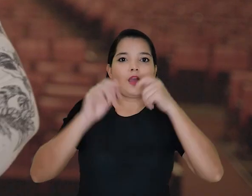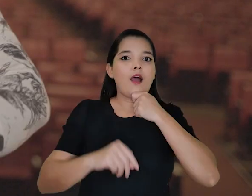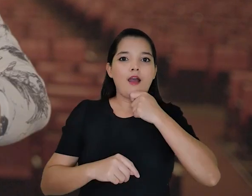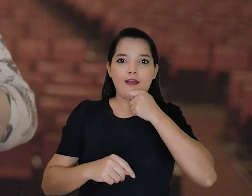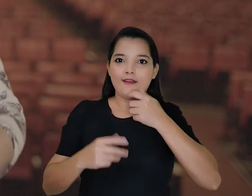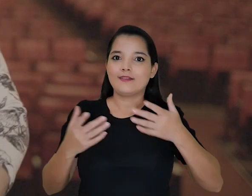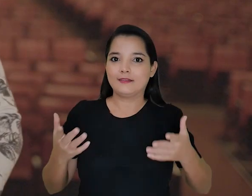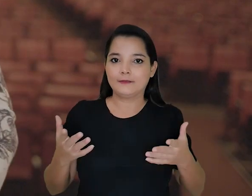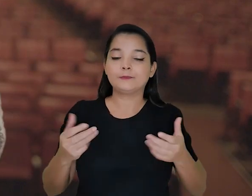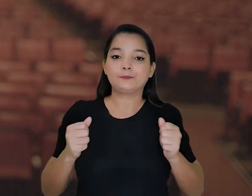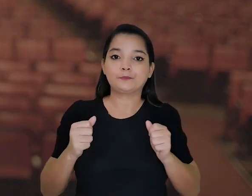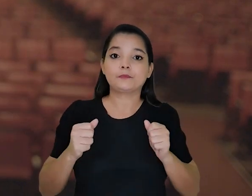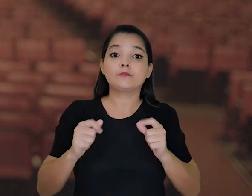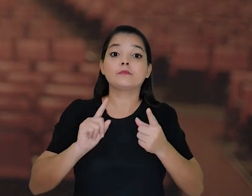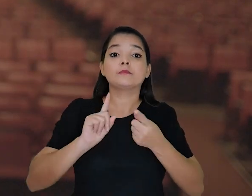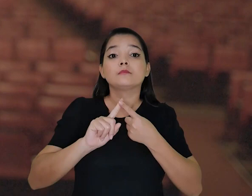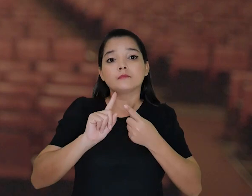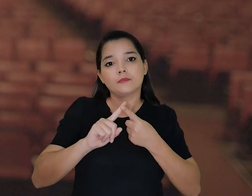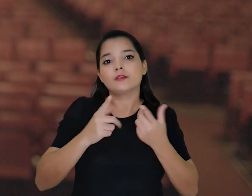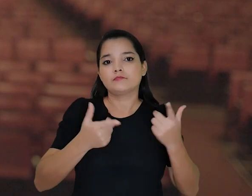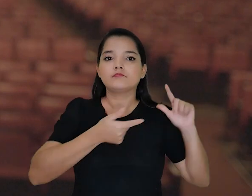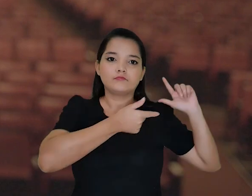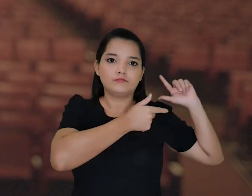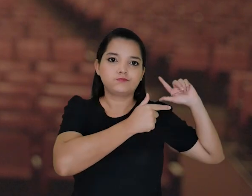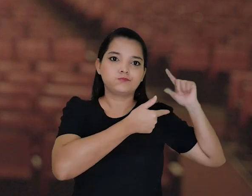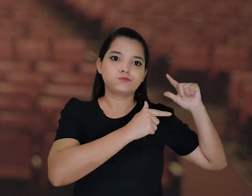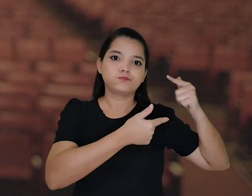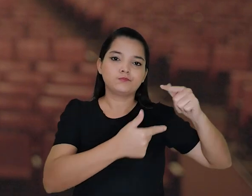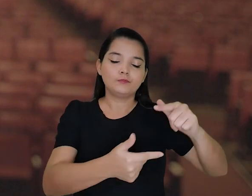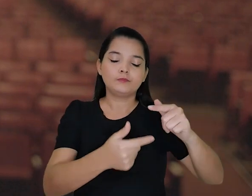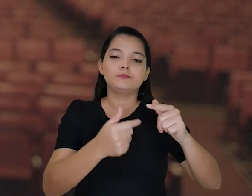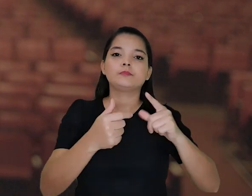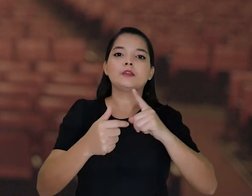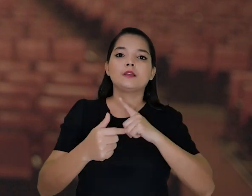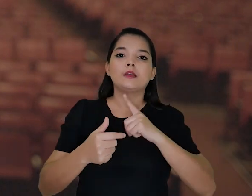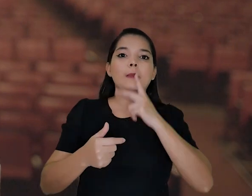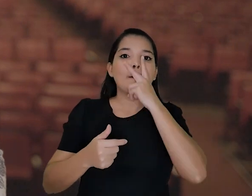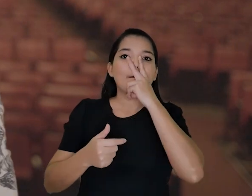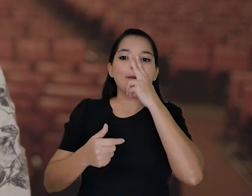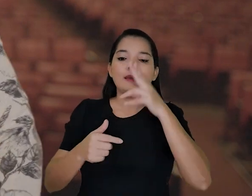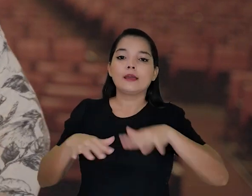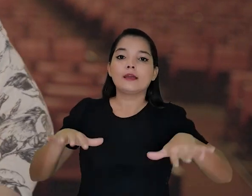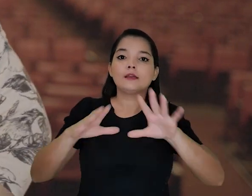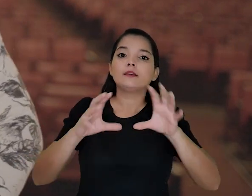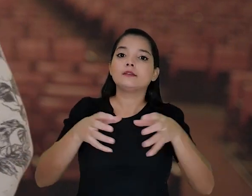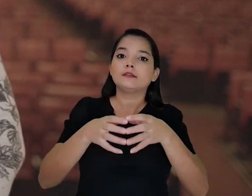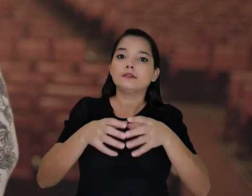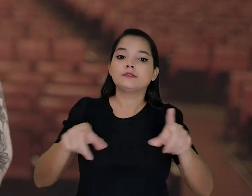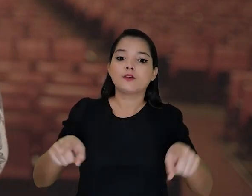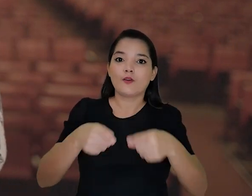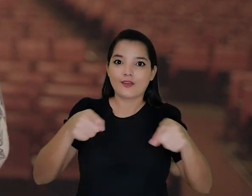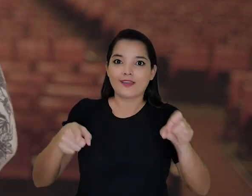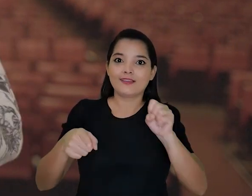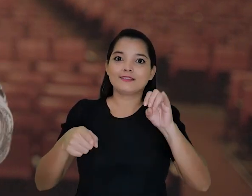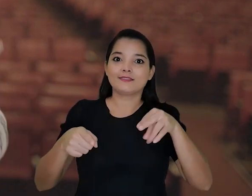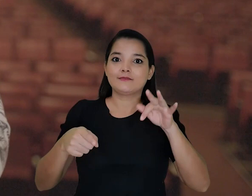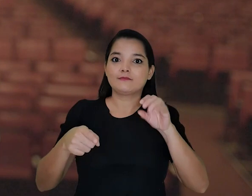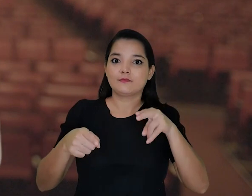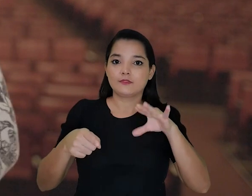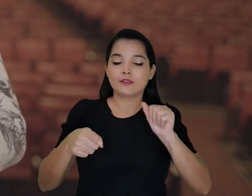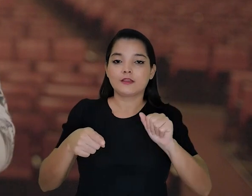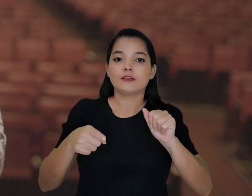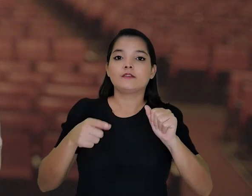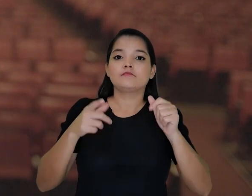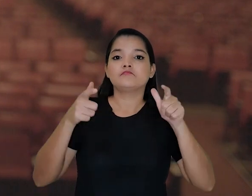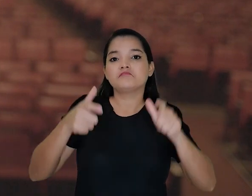e tradicionalmente nós vamos ver que uma orquestra sinfônica em um teatro ã com